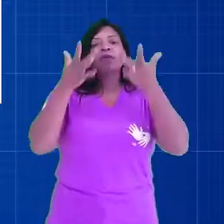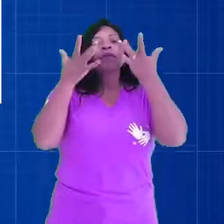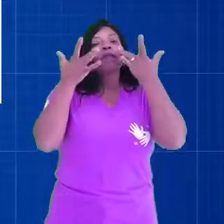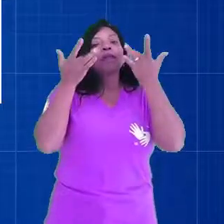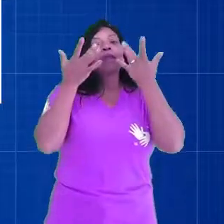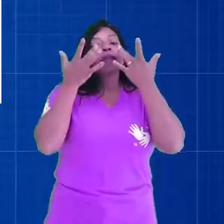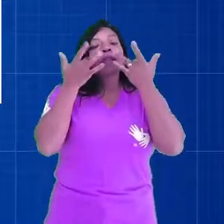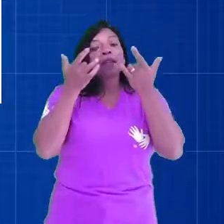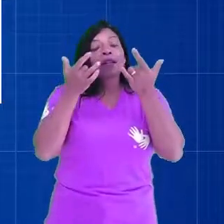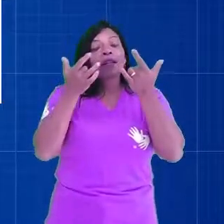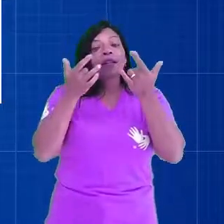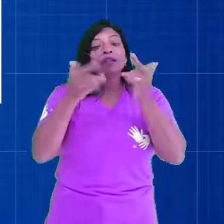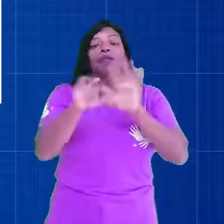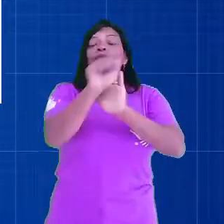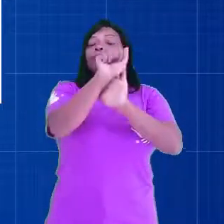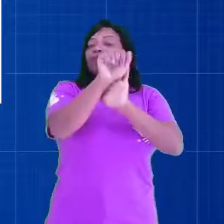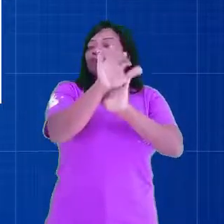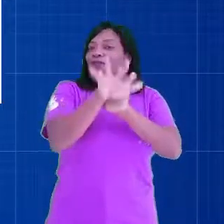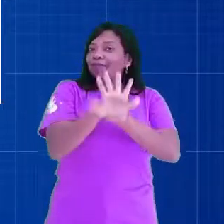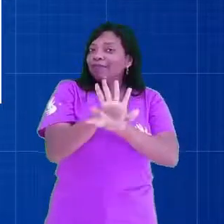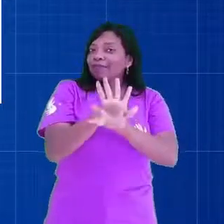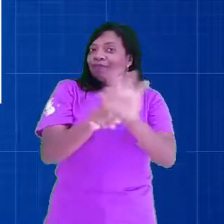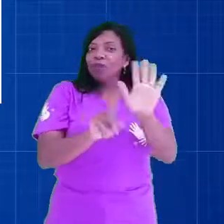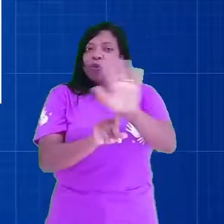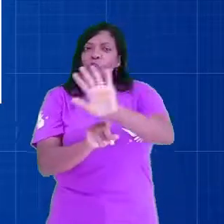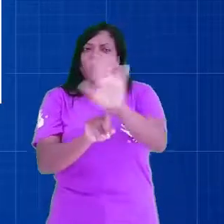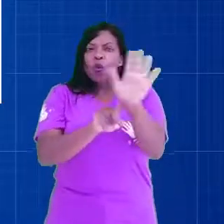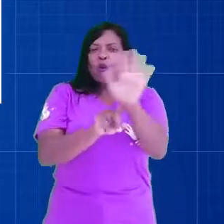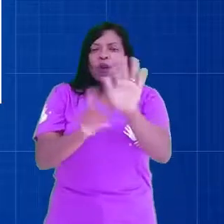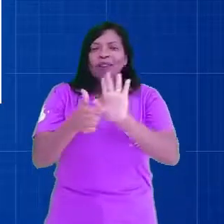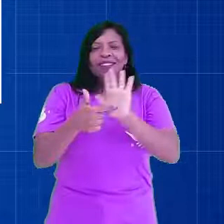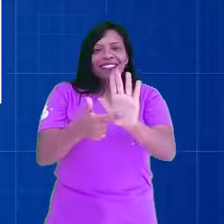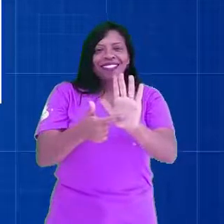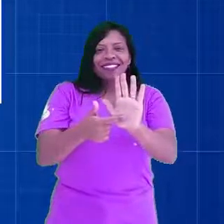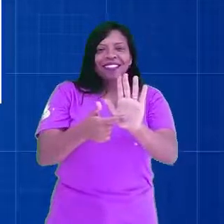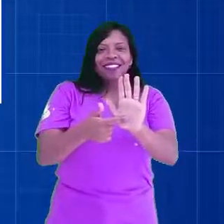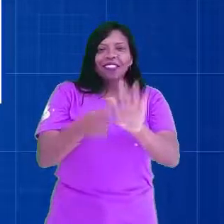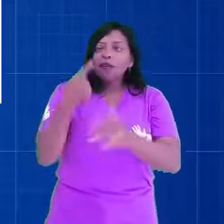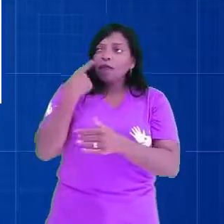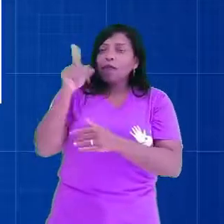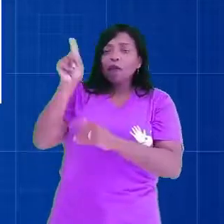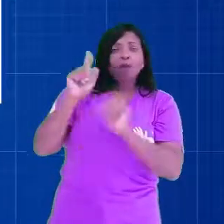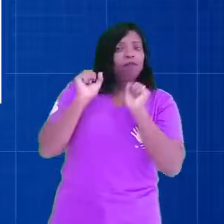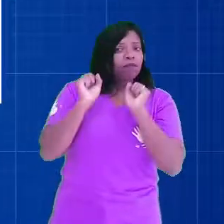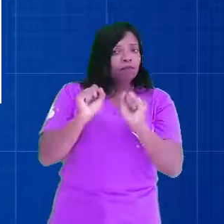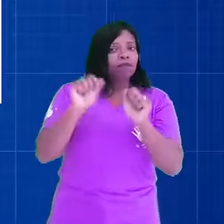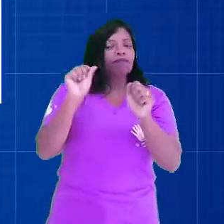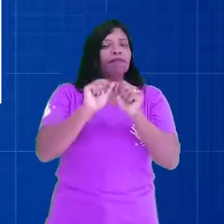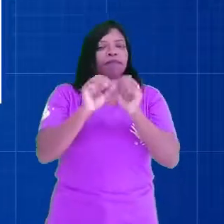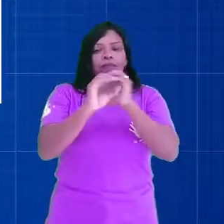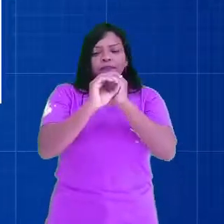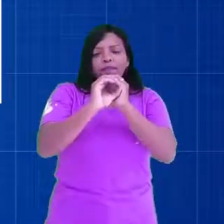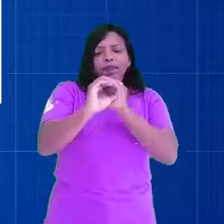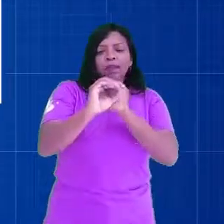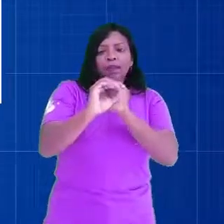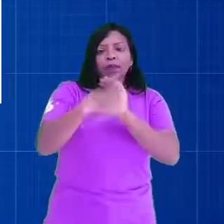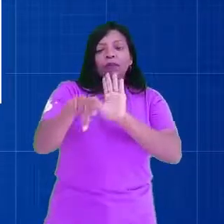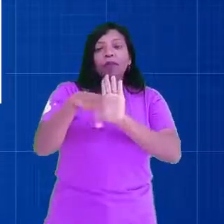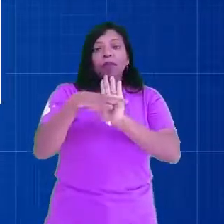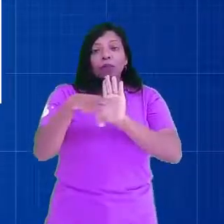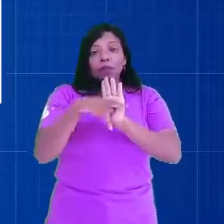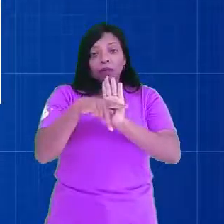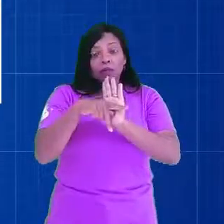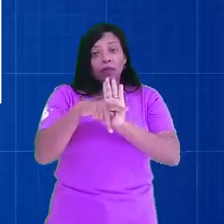sombras. Observem a imagem ali do lado. Estão vendo que dá para fazer esse canudinho e a